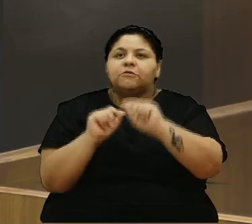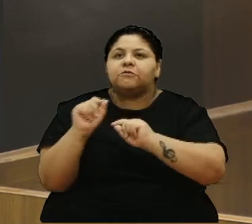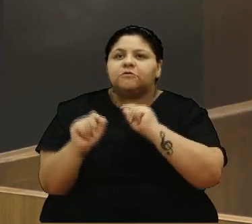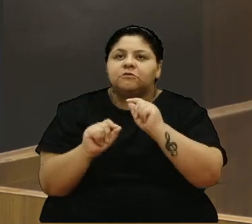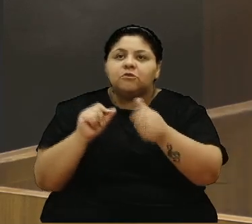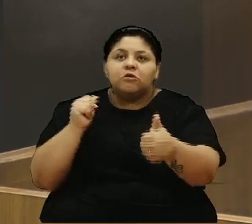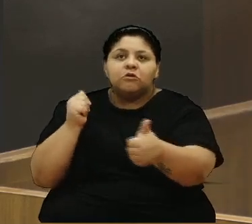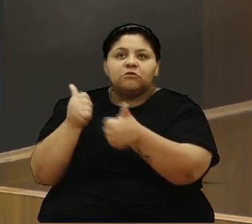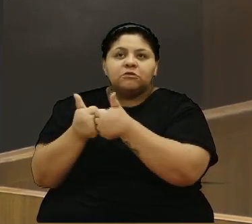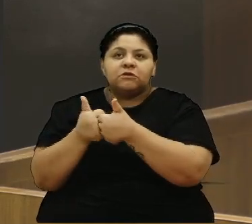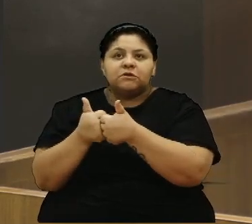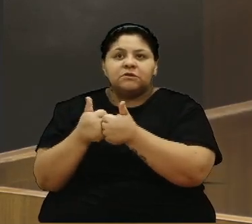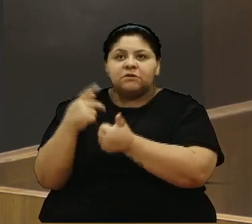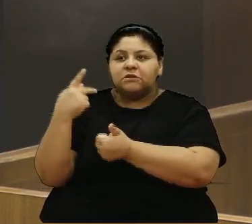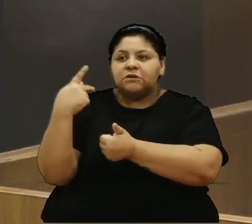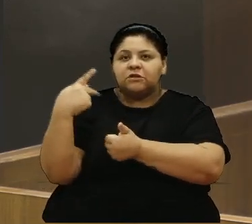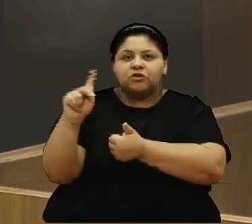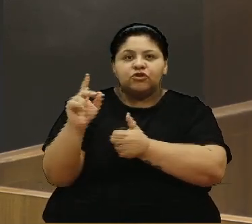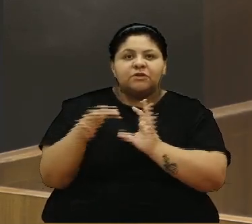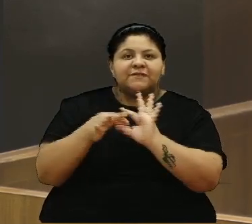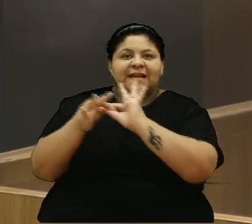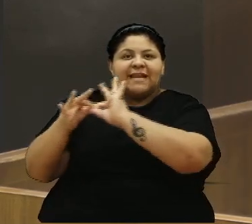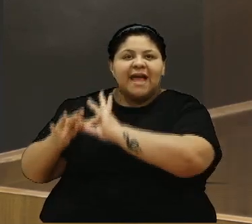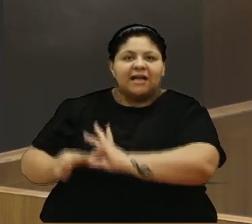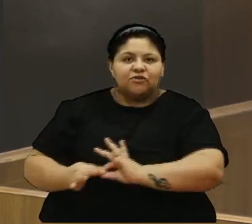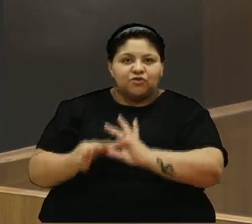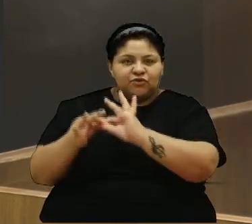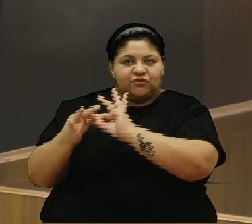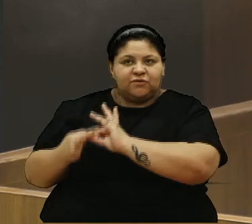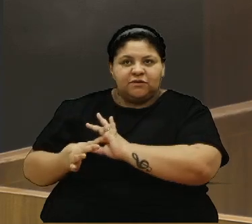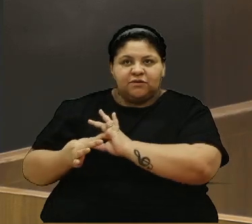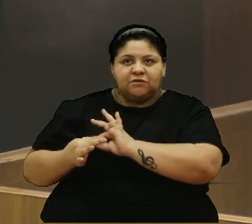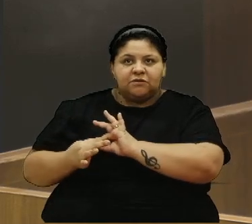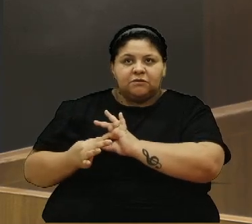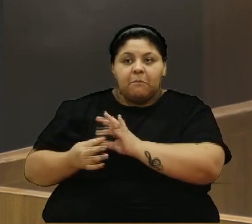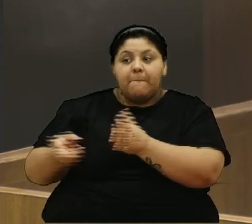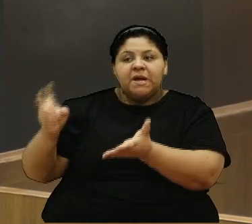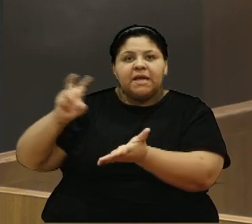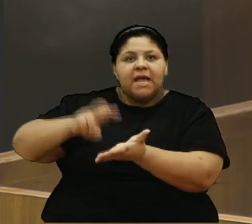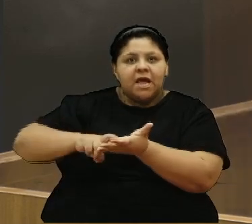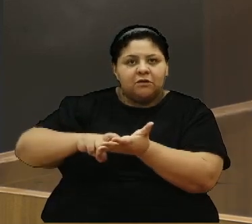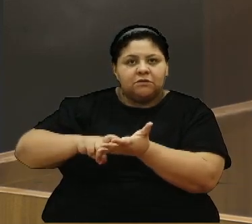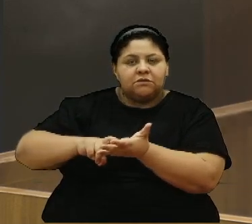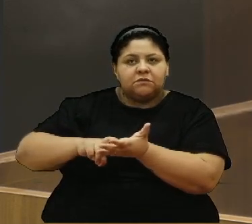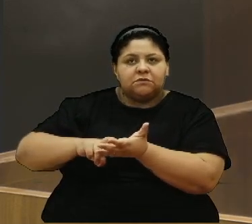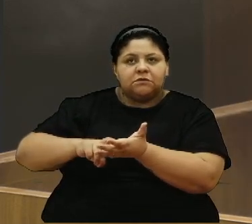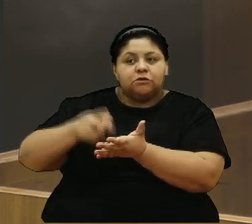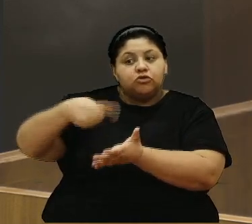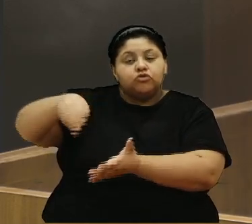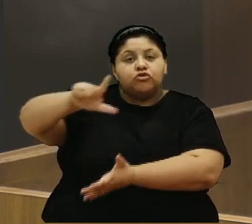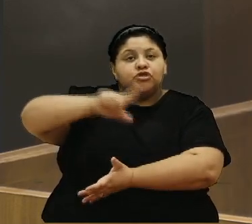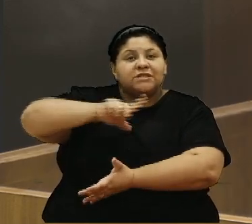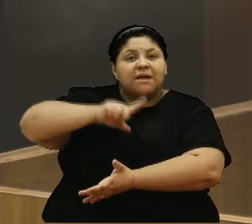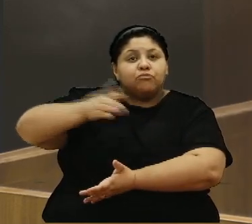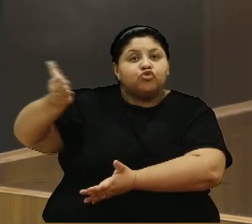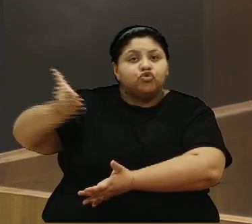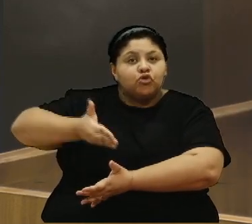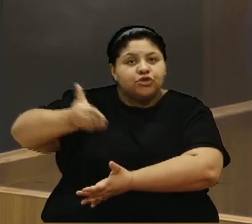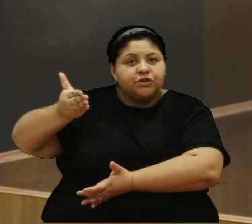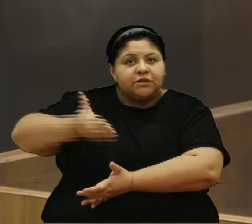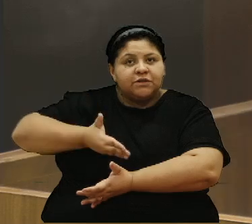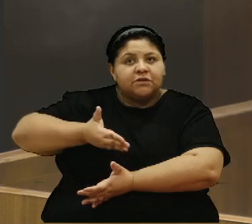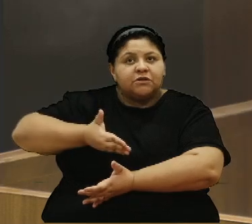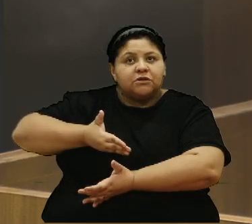ao lado dos seus apadrinhados, banqueiros. Nós temos hoje